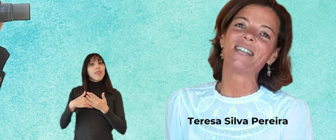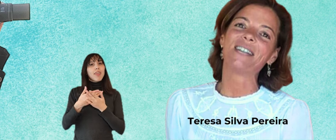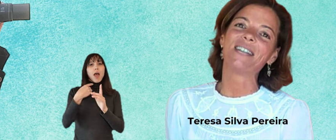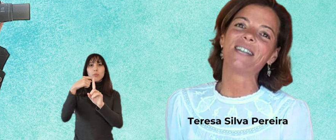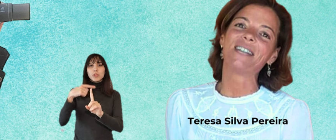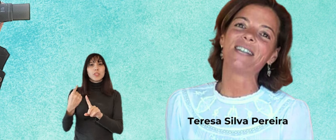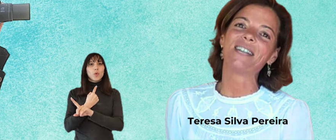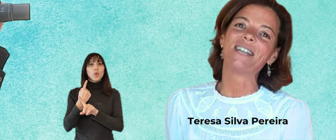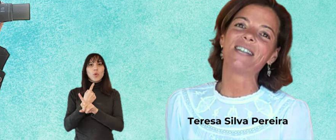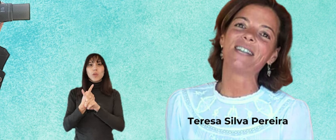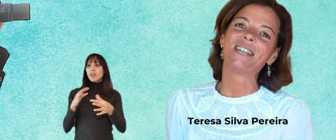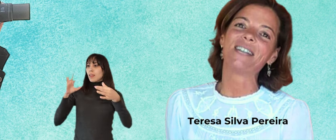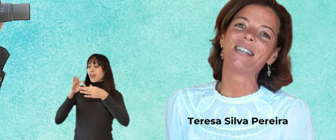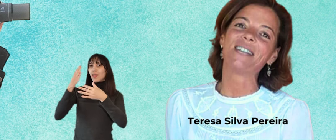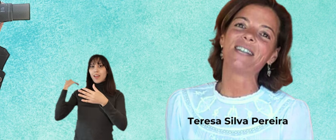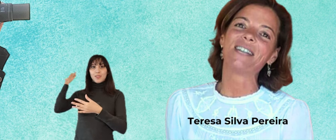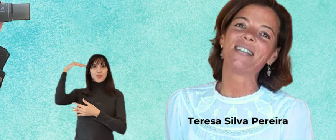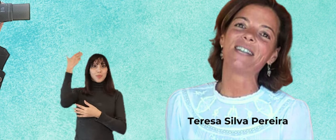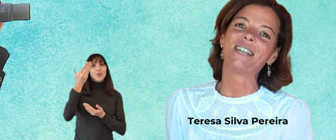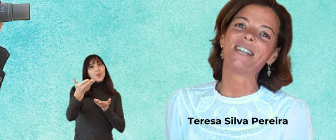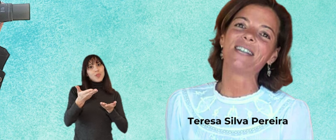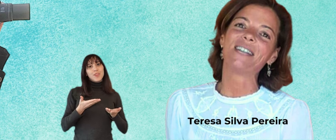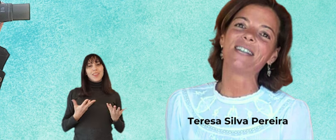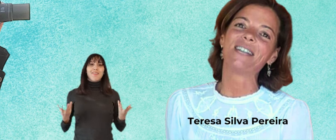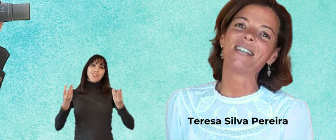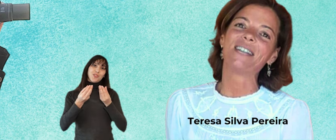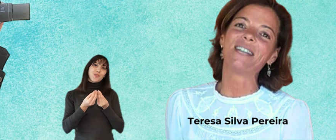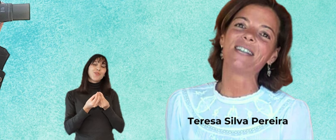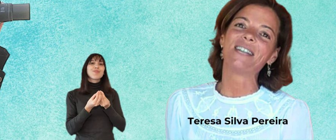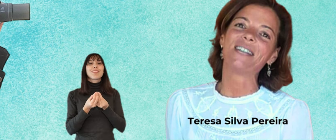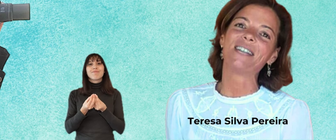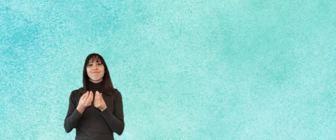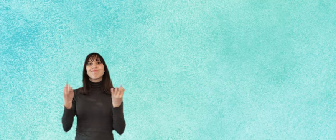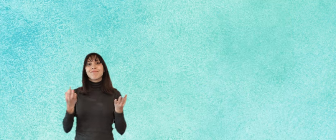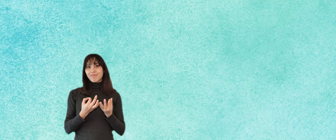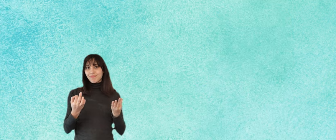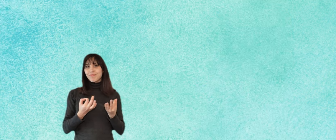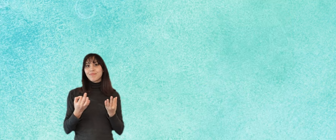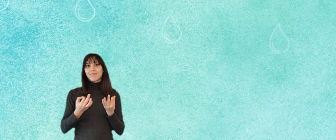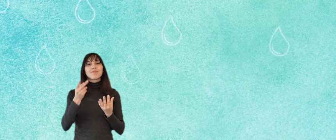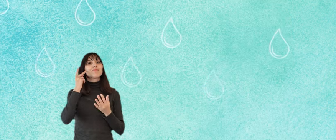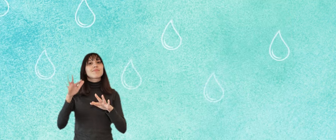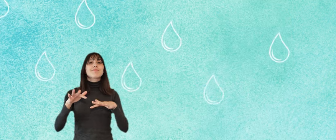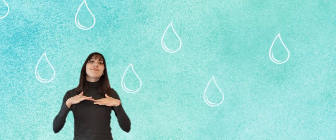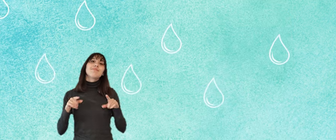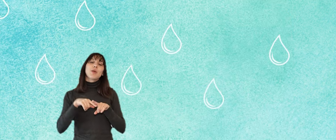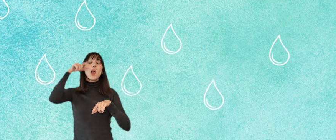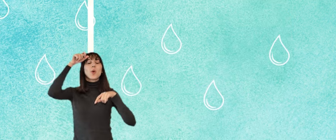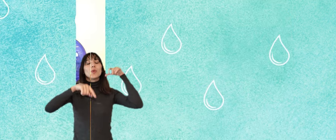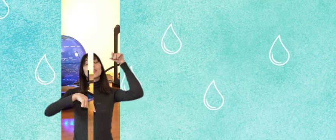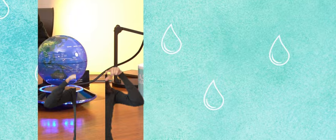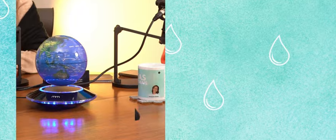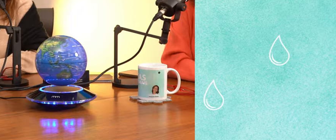transcender o tempo convidamos a embarcar nesta linda viagem Porque afinal a harmonia da vida é o dançar das gotas